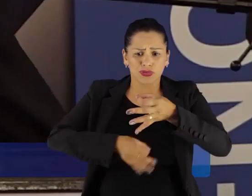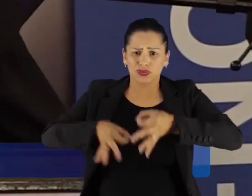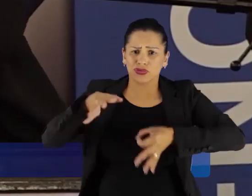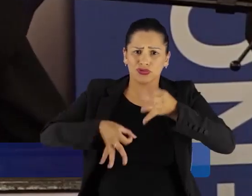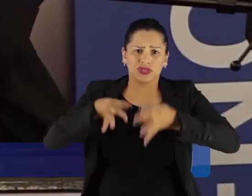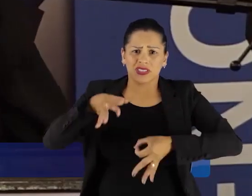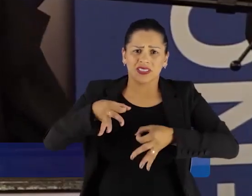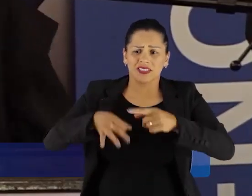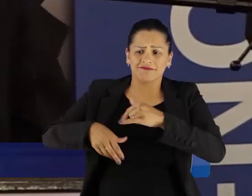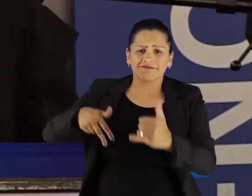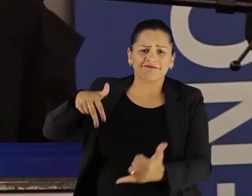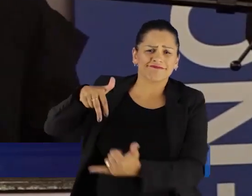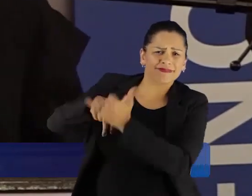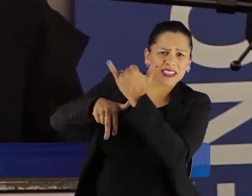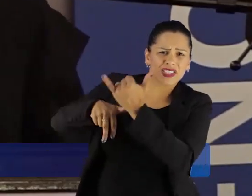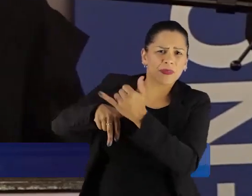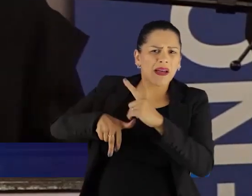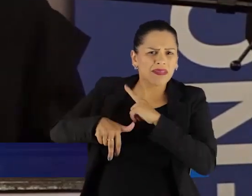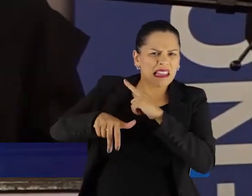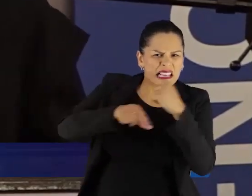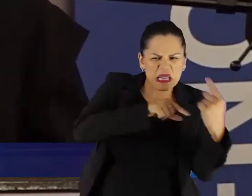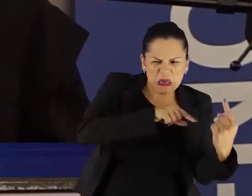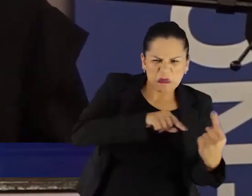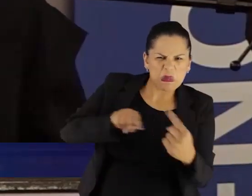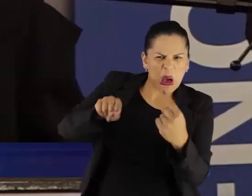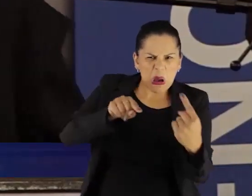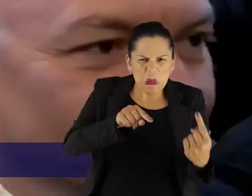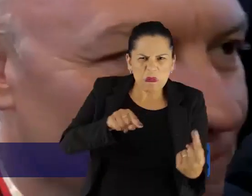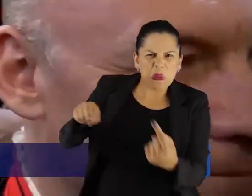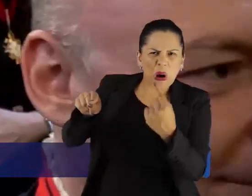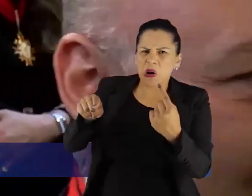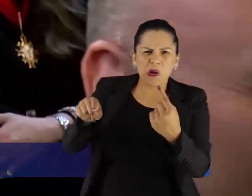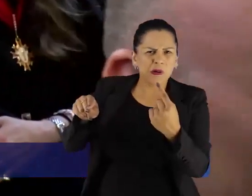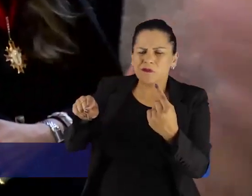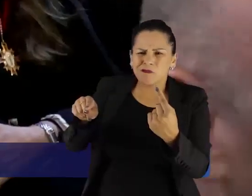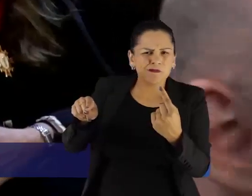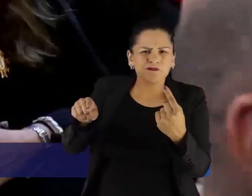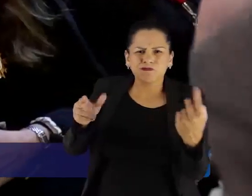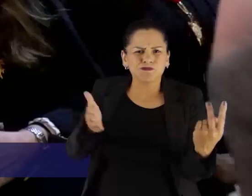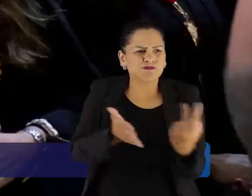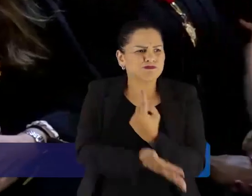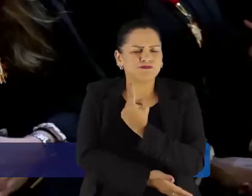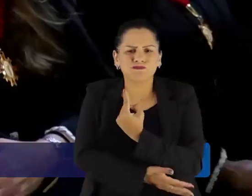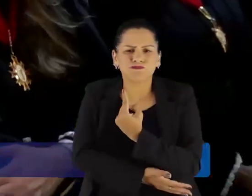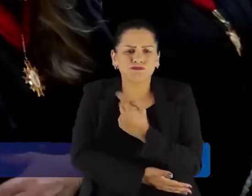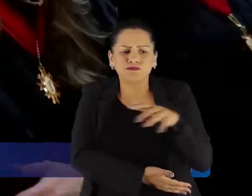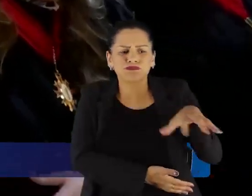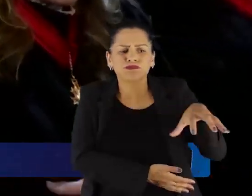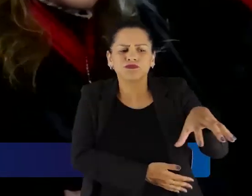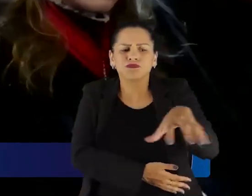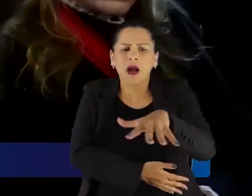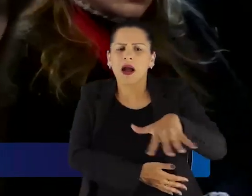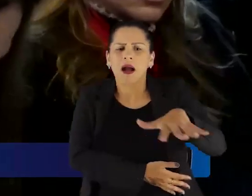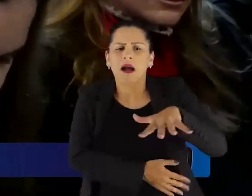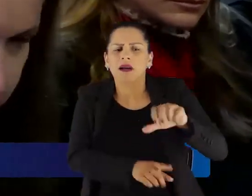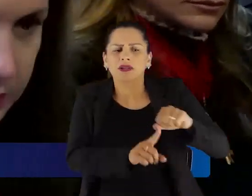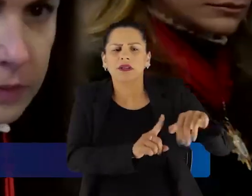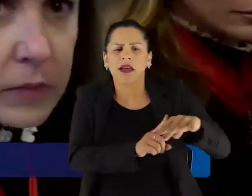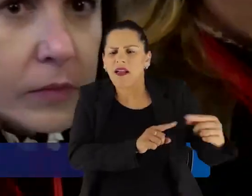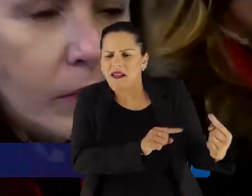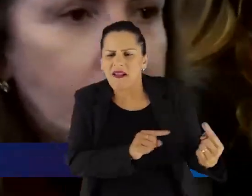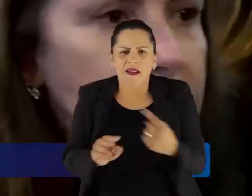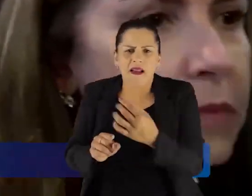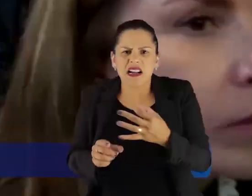que é vítima de ataques indevidos de setores da sociedade que fazem